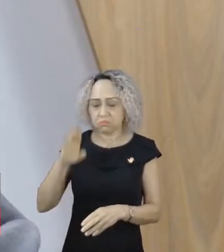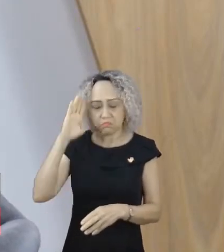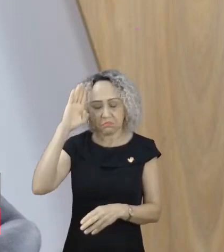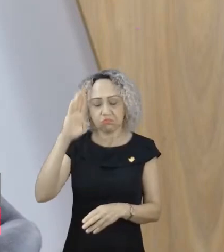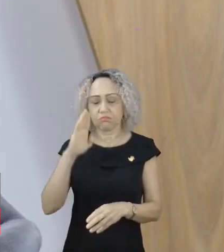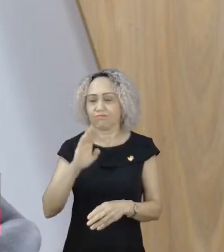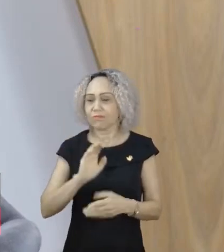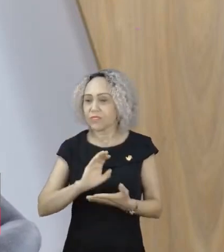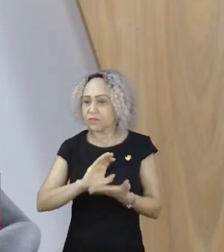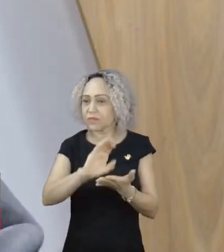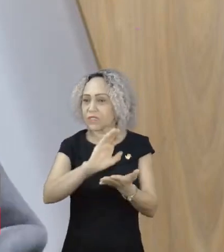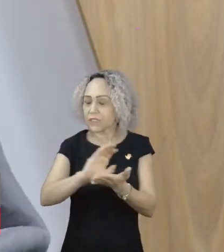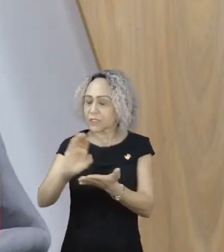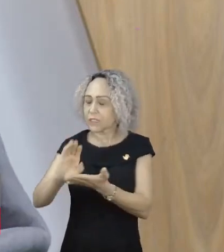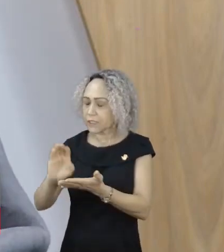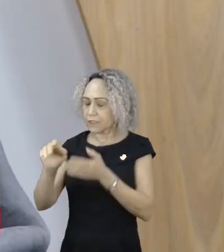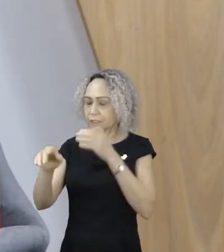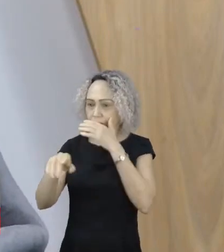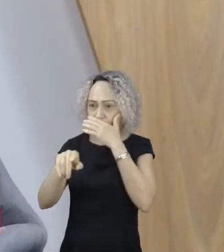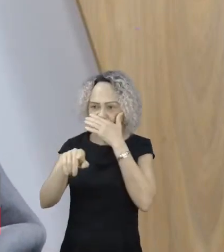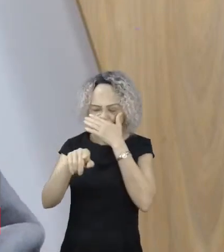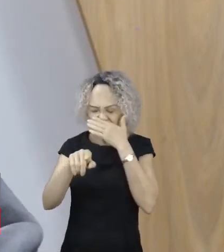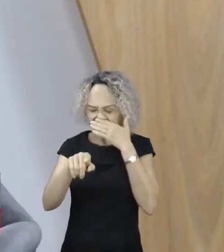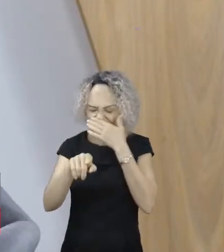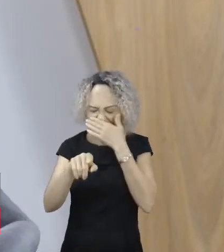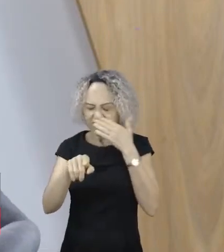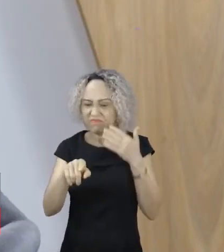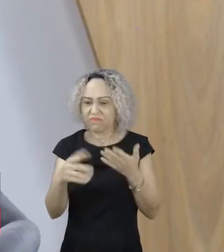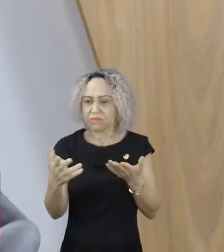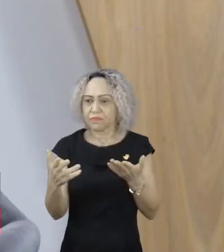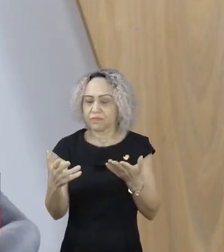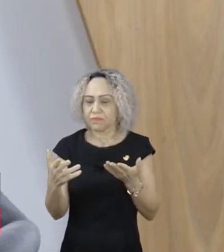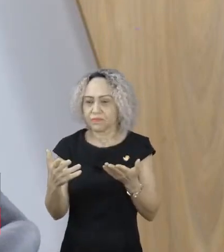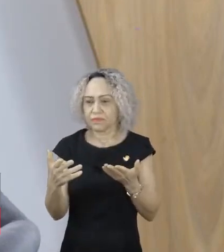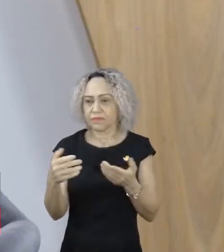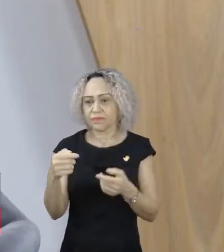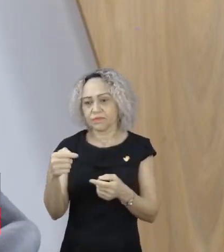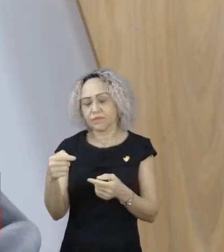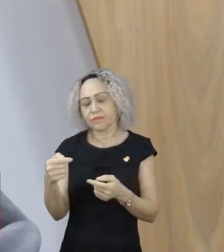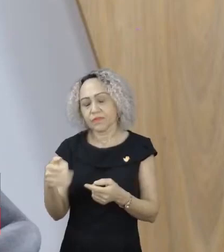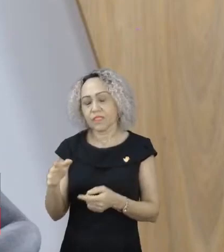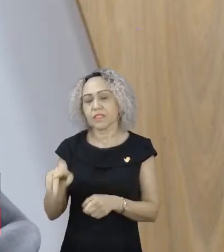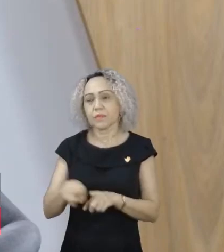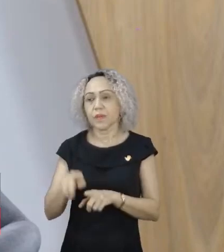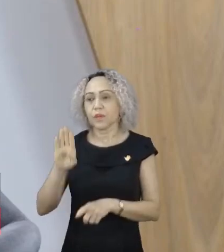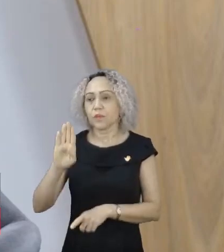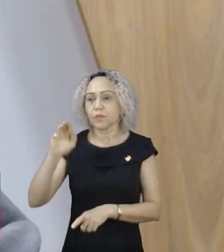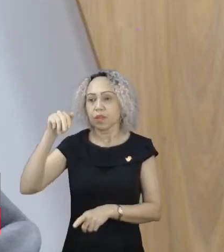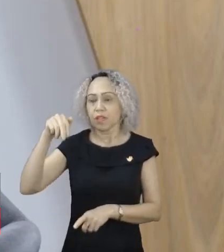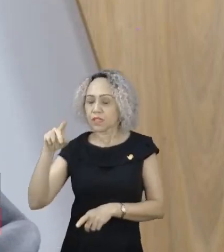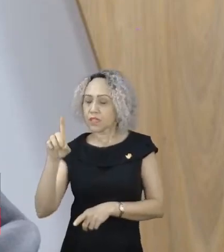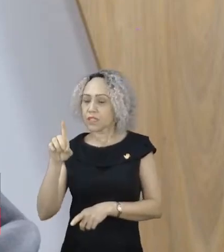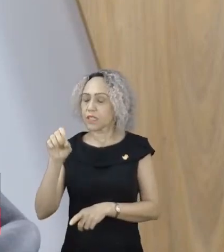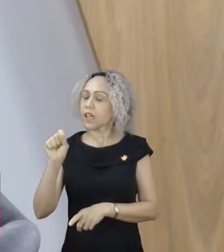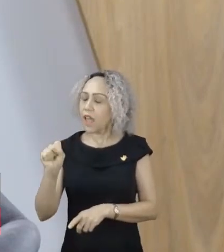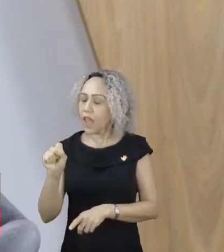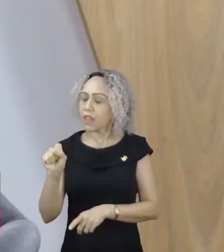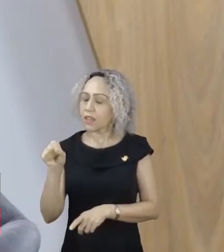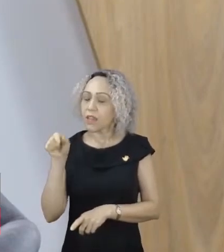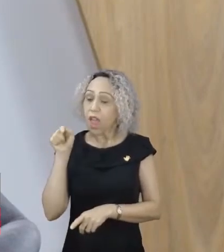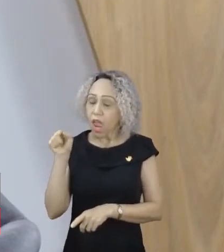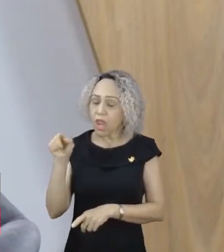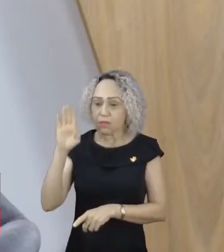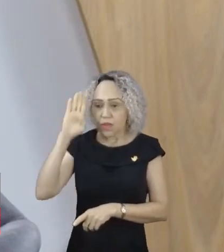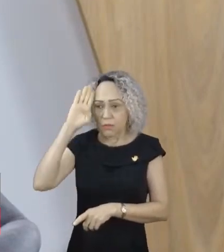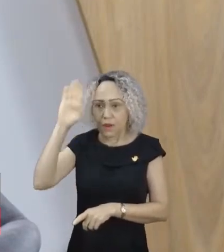hoje, na América Latina, o Brasil é um dos poucos países que tem um setor produtor de máquinas e equipamentos. A maior parte da América Latina